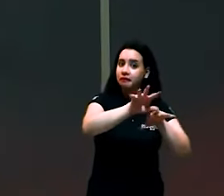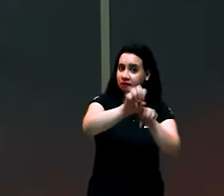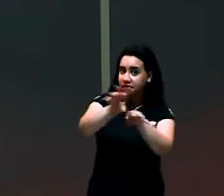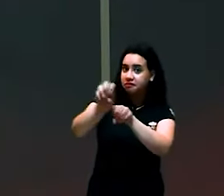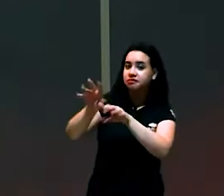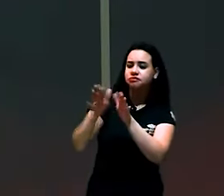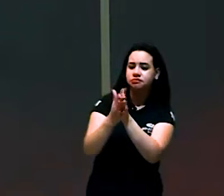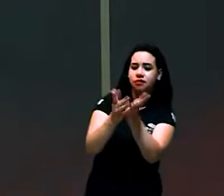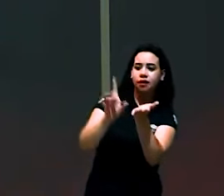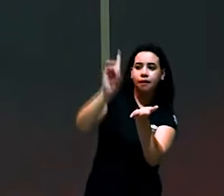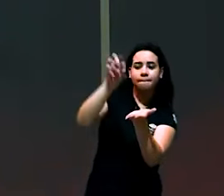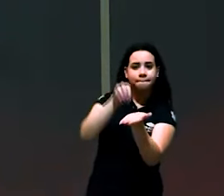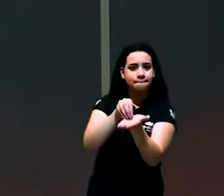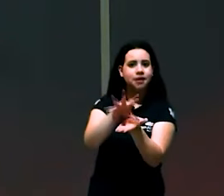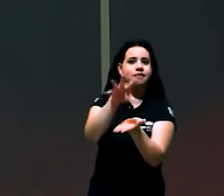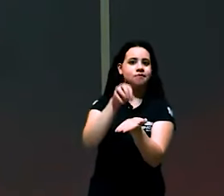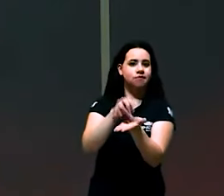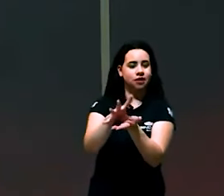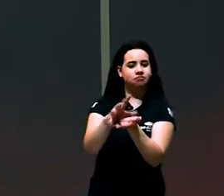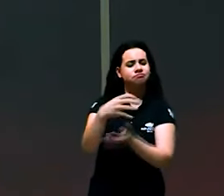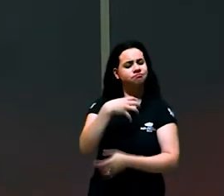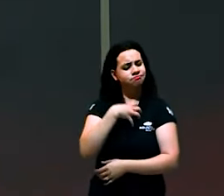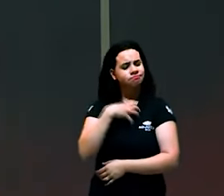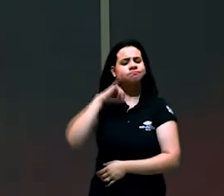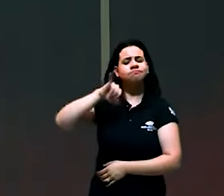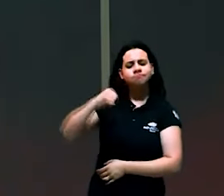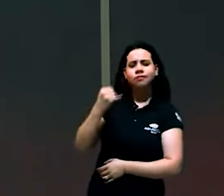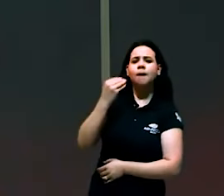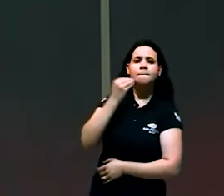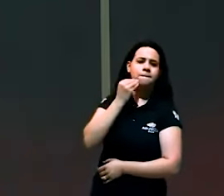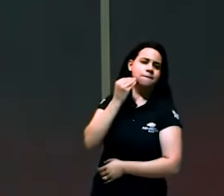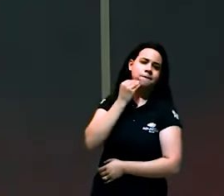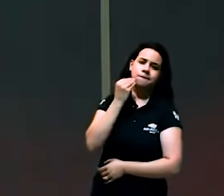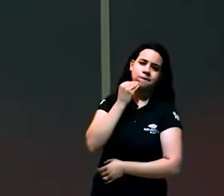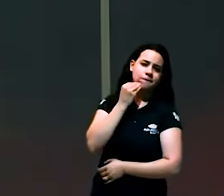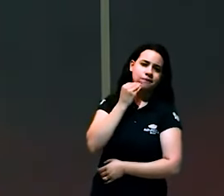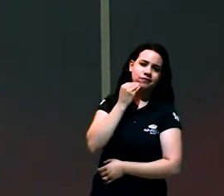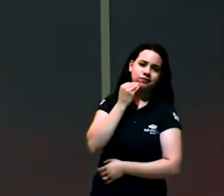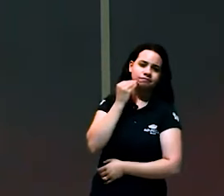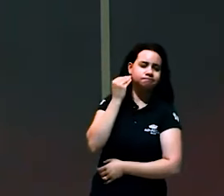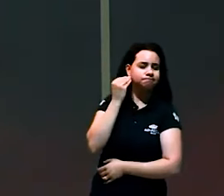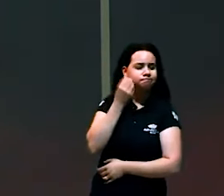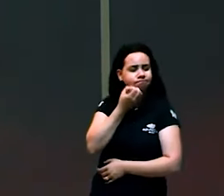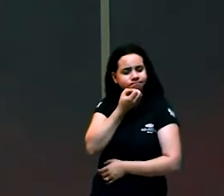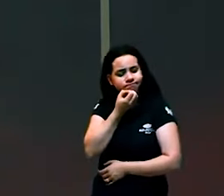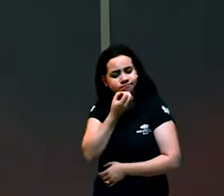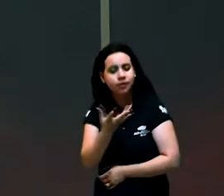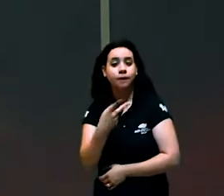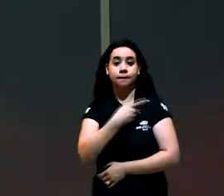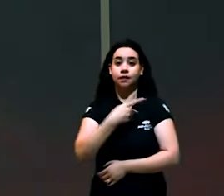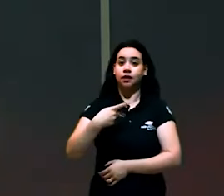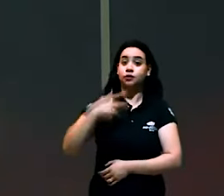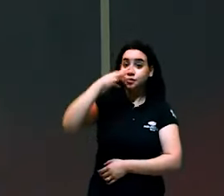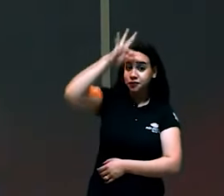Senhor, para mim é um privilégio e estou imensamente agradecido ao pastor Fábio,